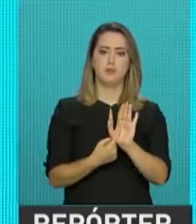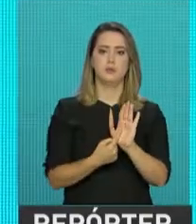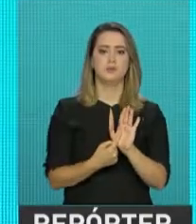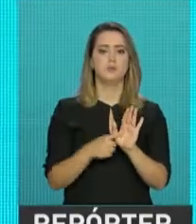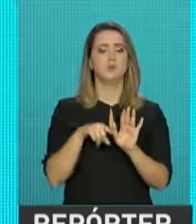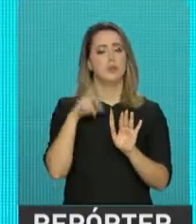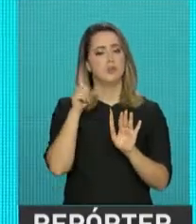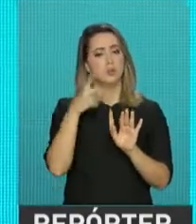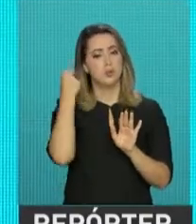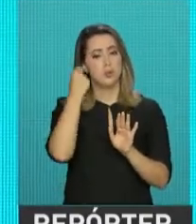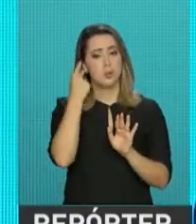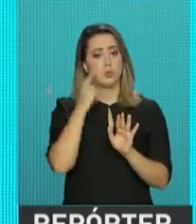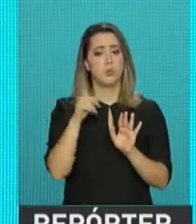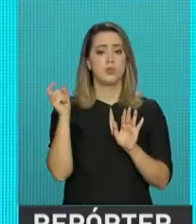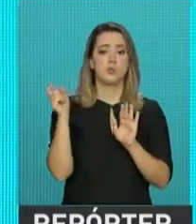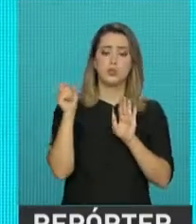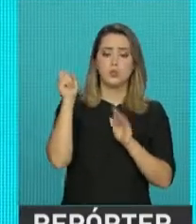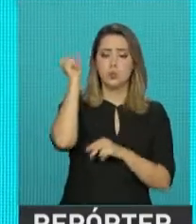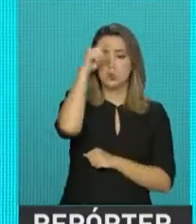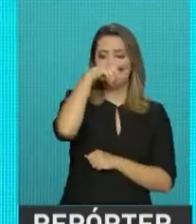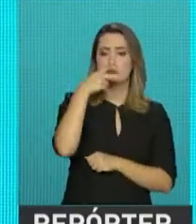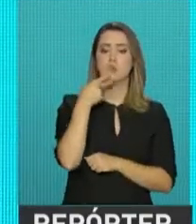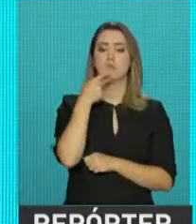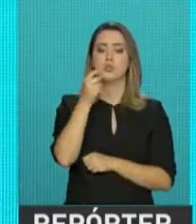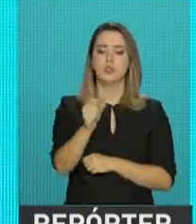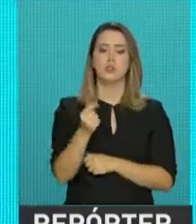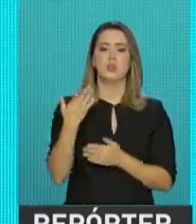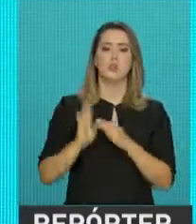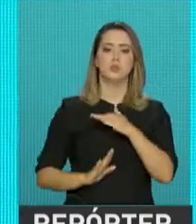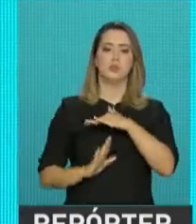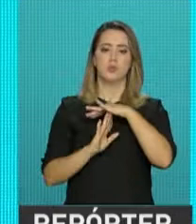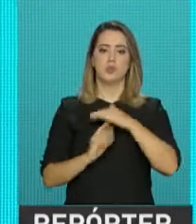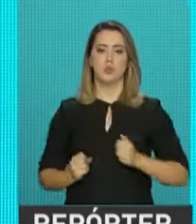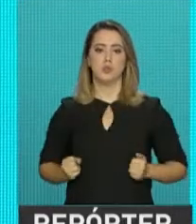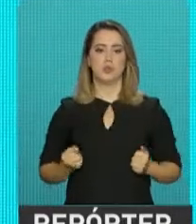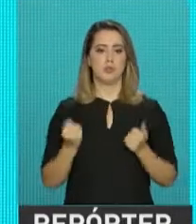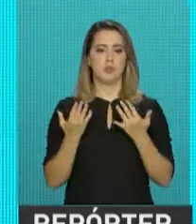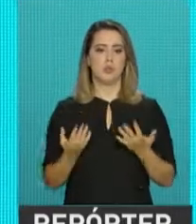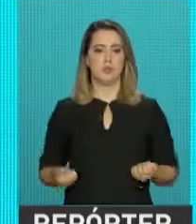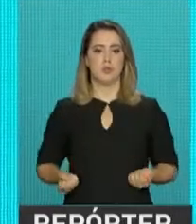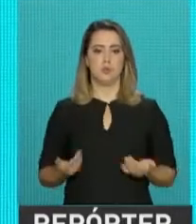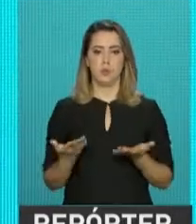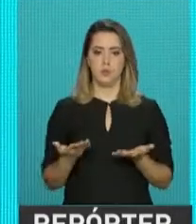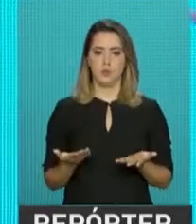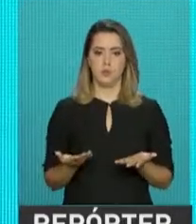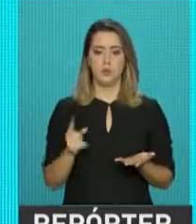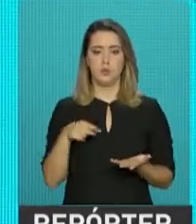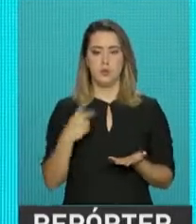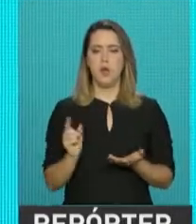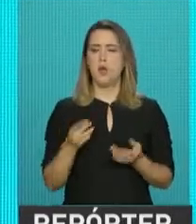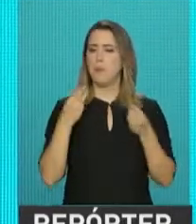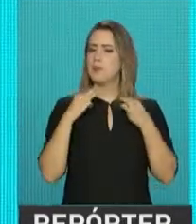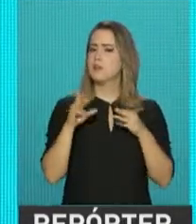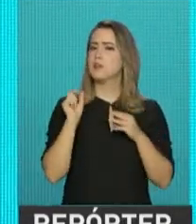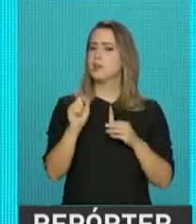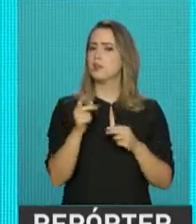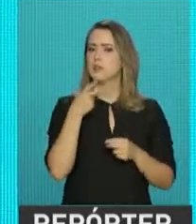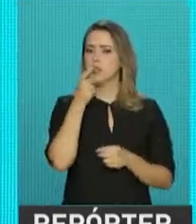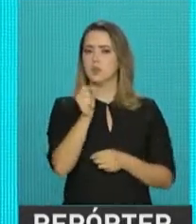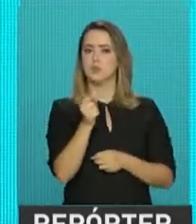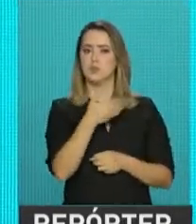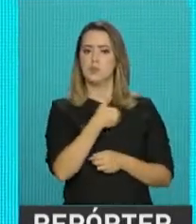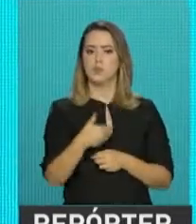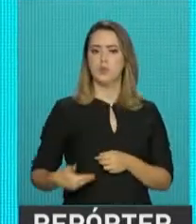naturais dificuldades quando se fala no teto dos gastos a primeira mensagem que se dá é o seguinte olha aqui o governo não vai